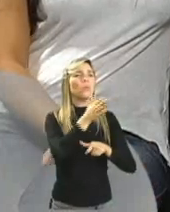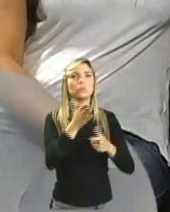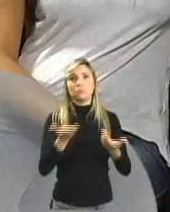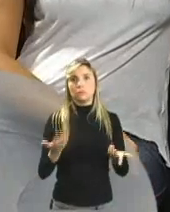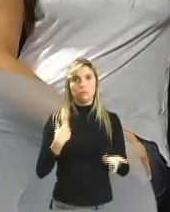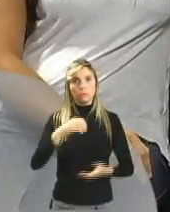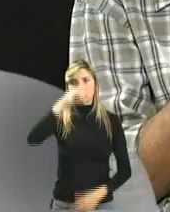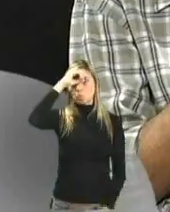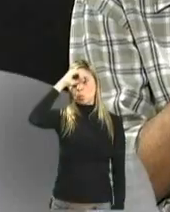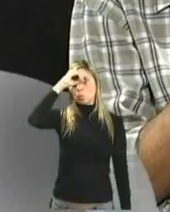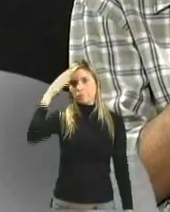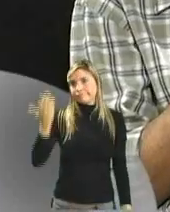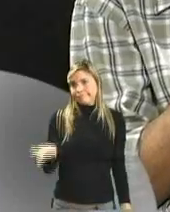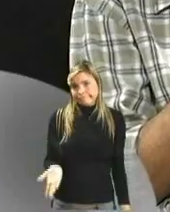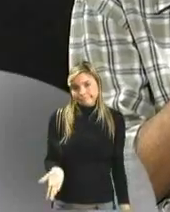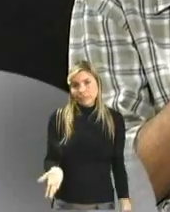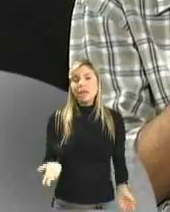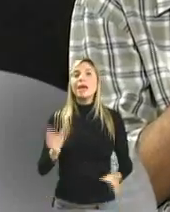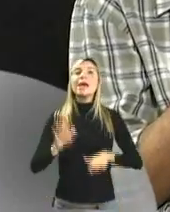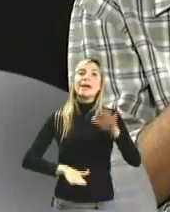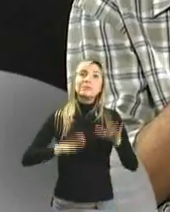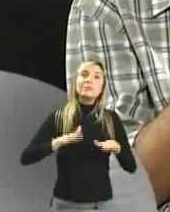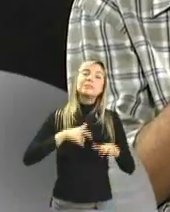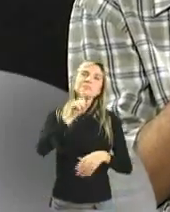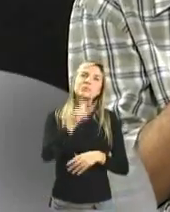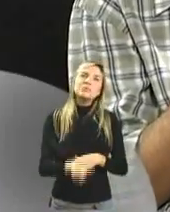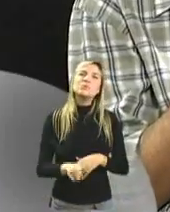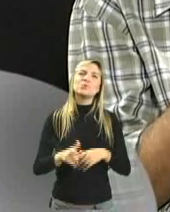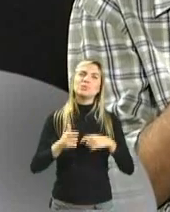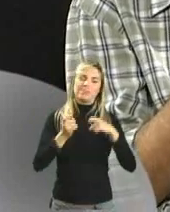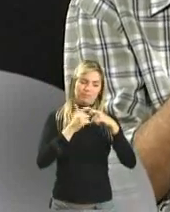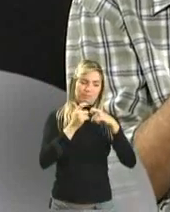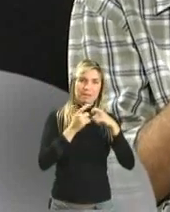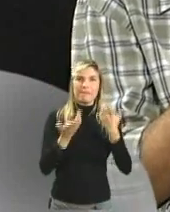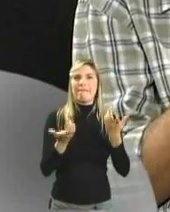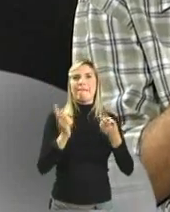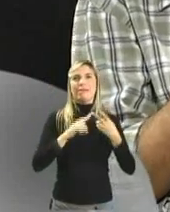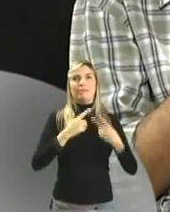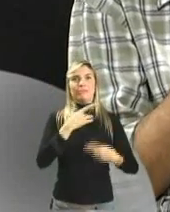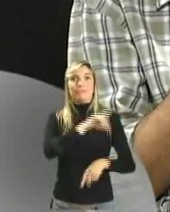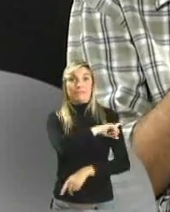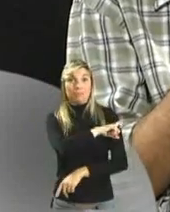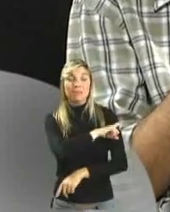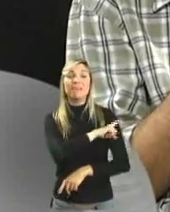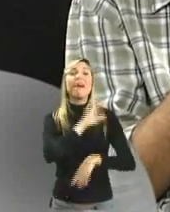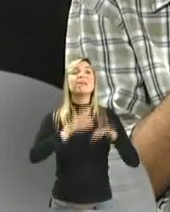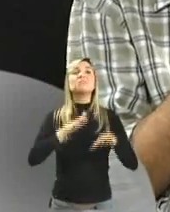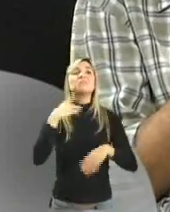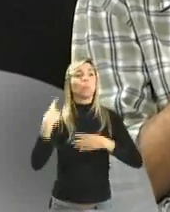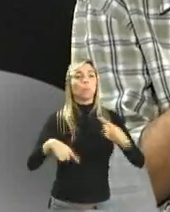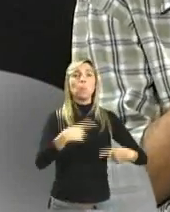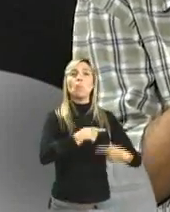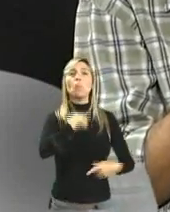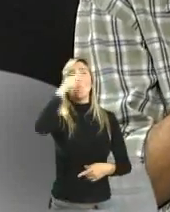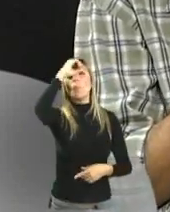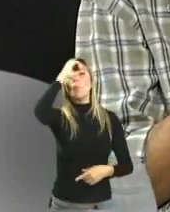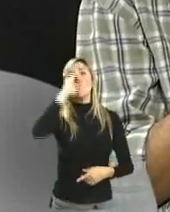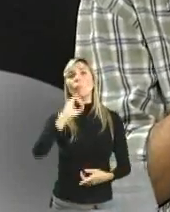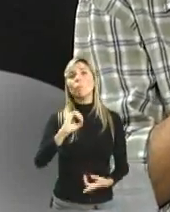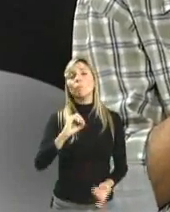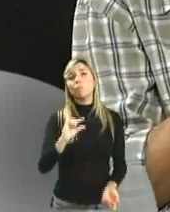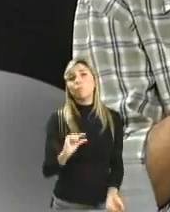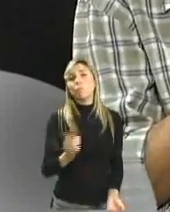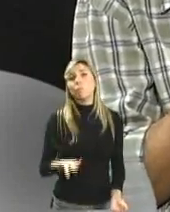quem recorrer. Uma vez que nas formações dos profissionais da área da saúde é discutido pouco ou quase